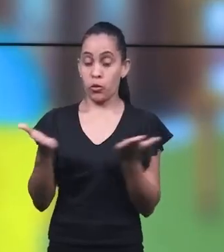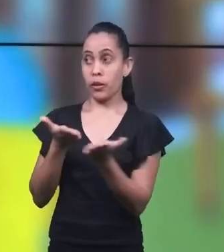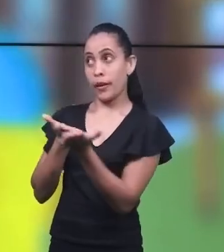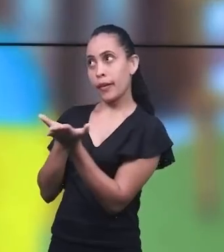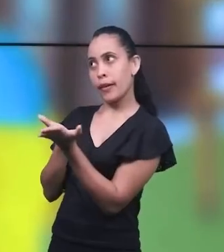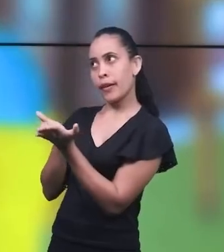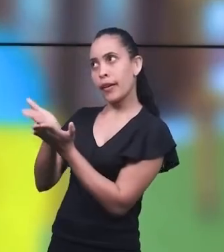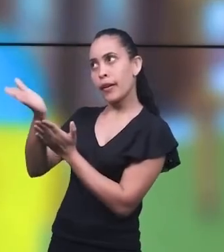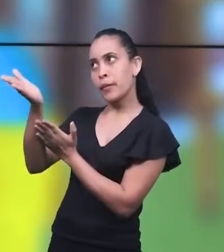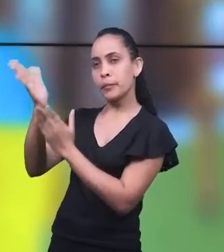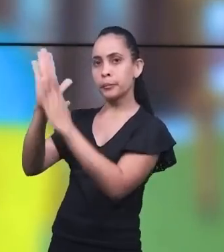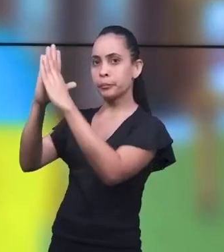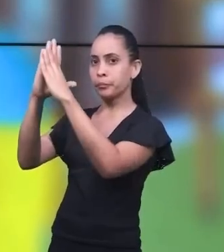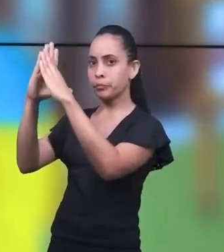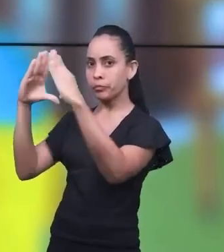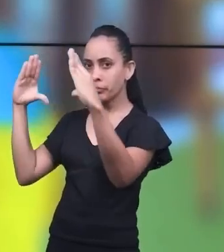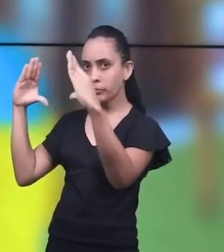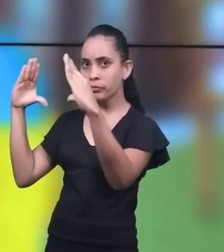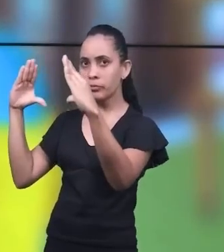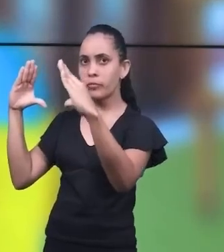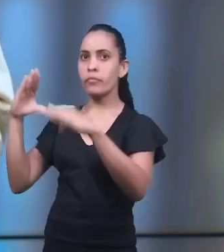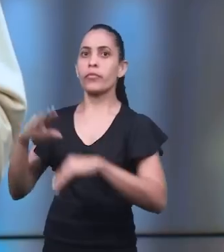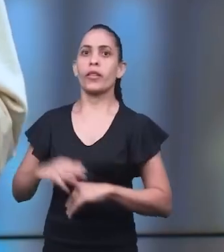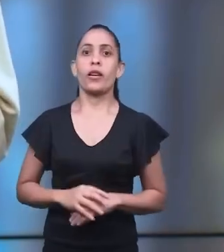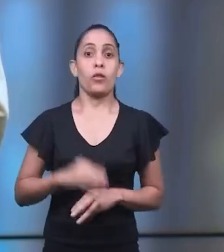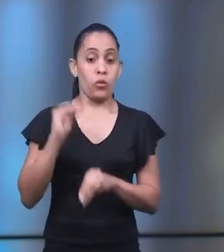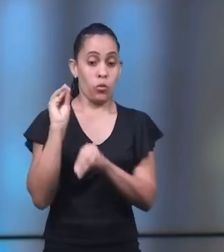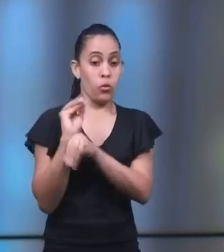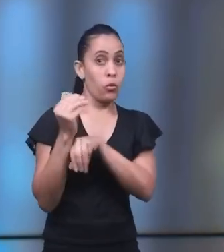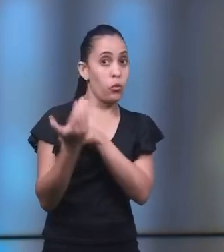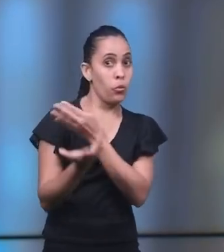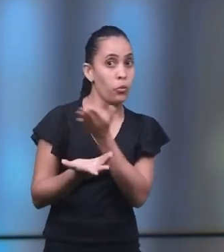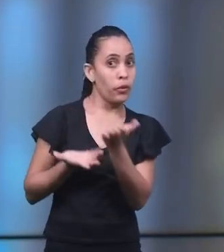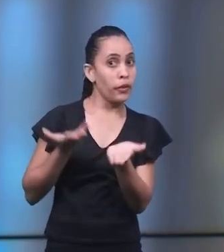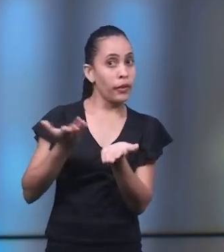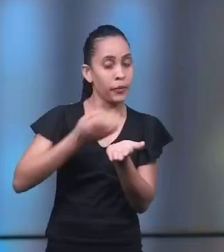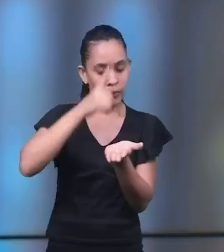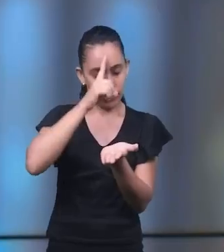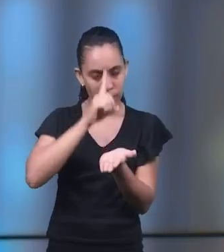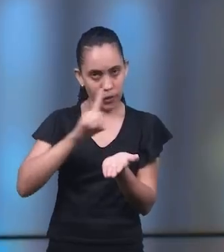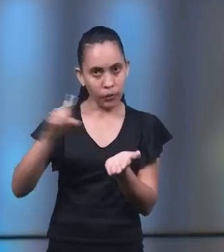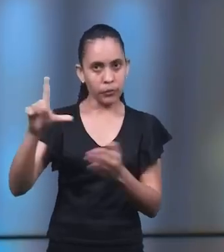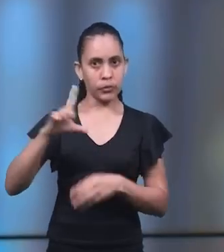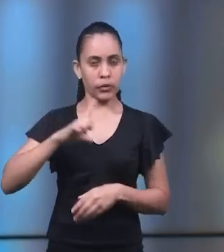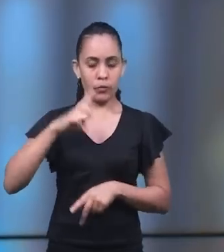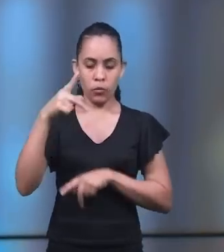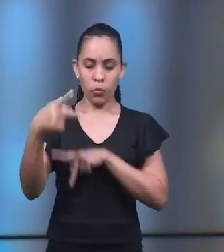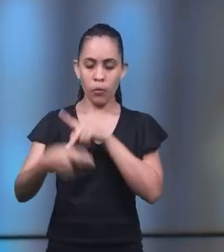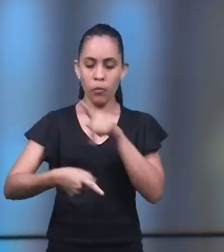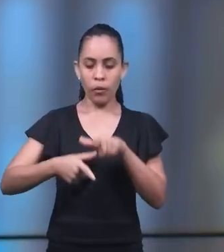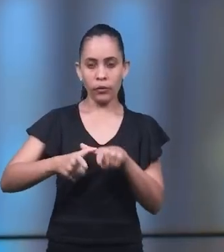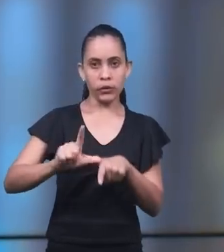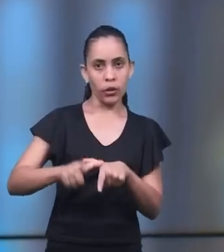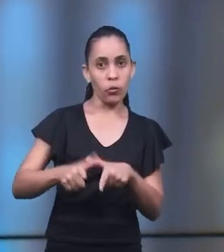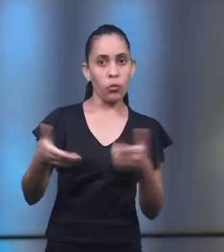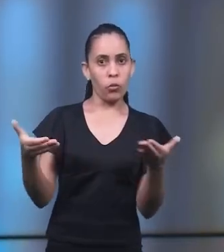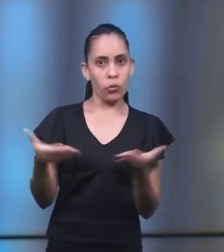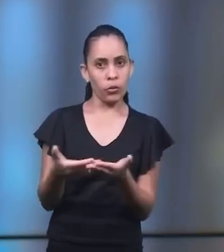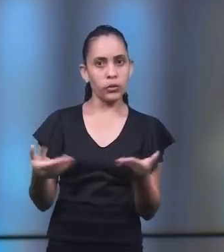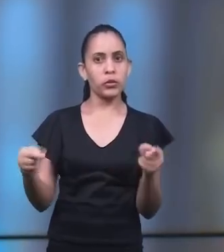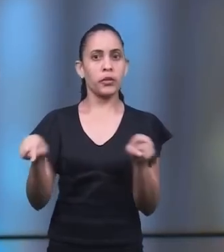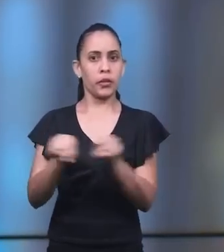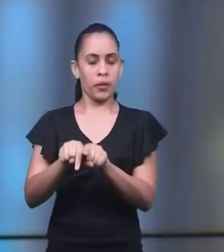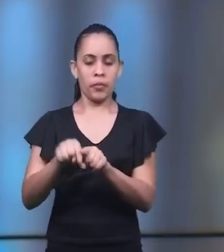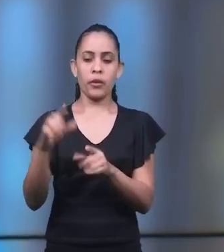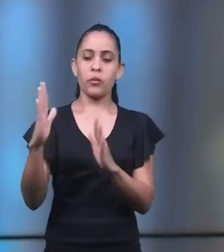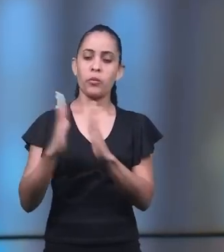e hoje caminhamos rumo ao céu. O mesmo cuidado que Deus teve com Israel no deserto,